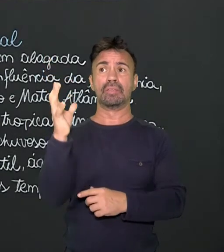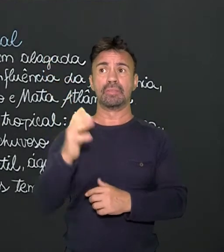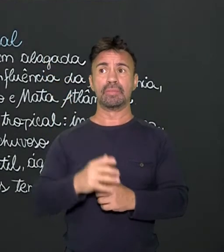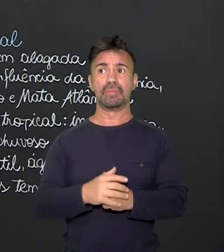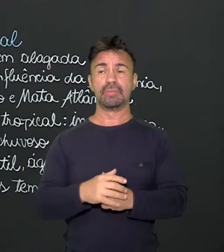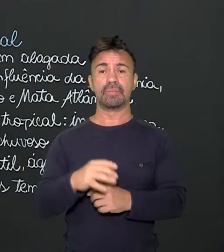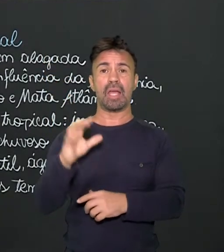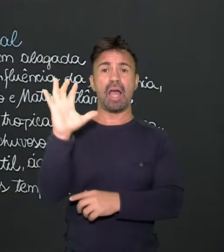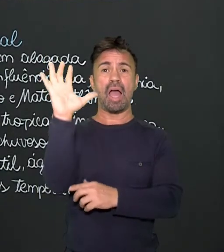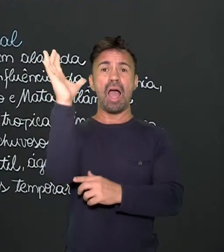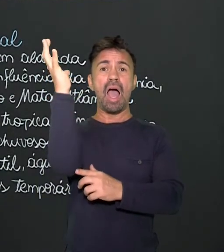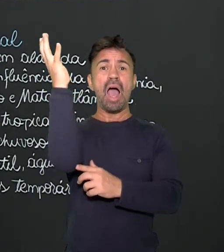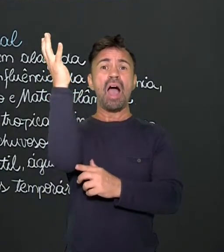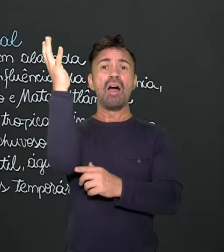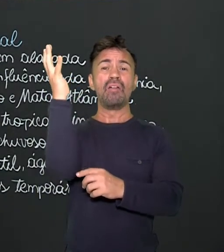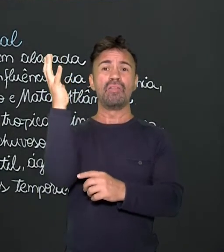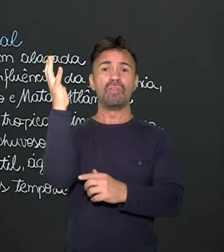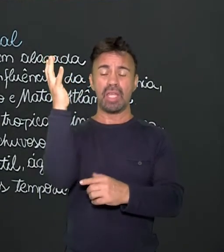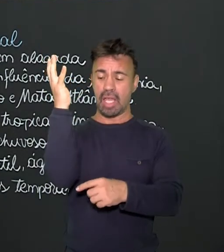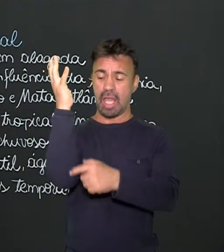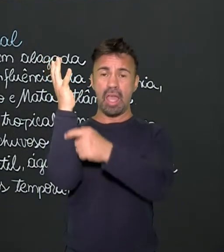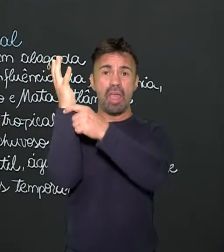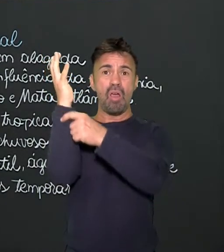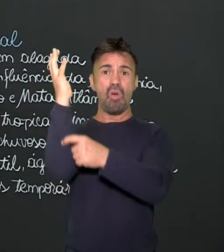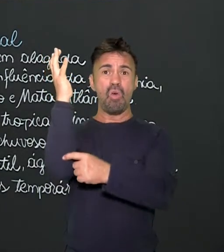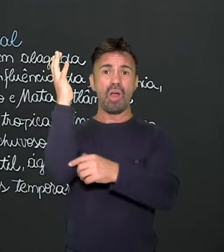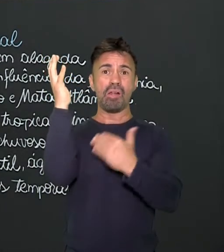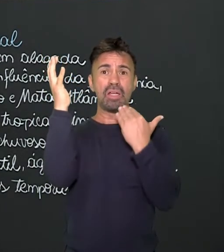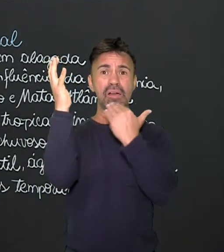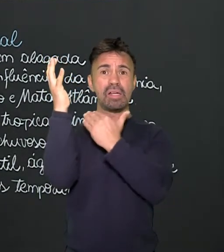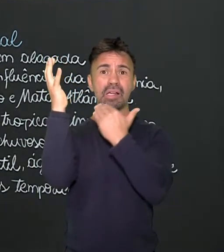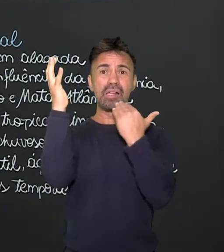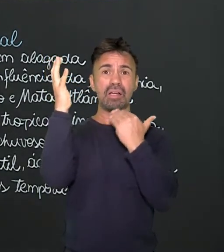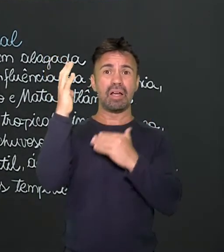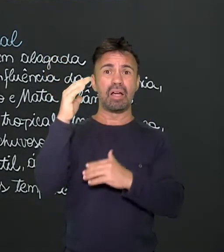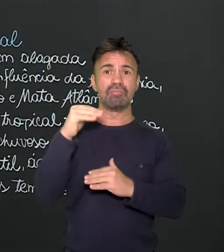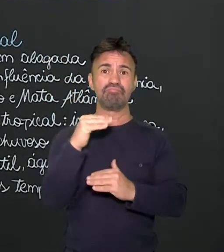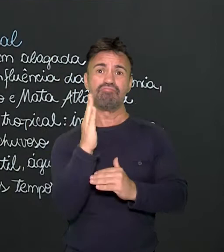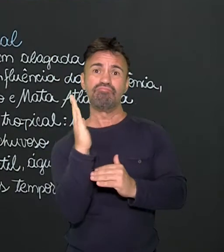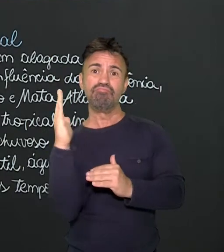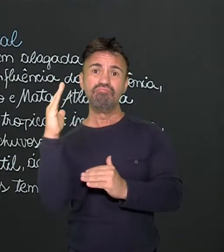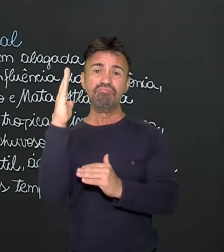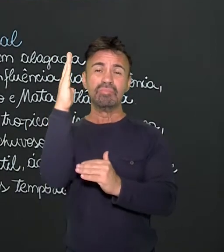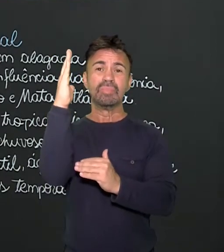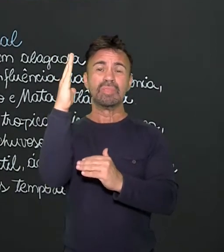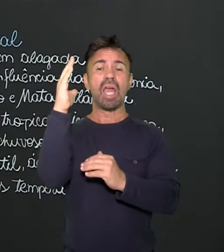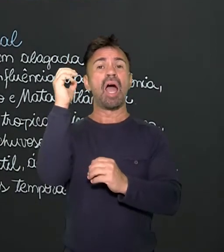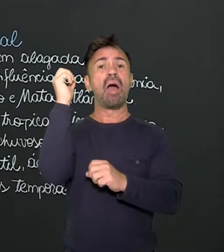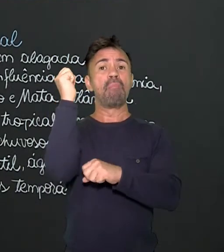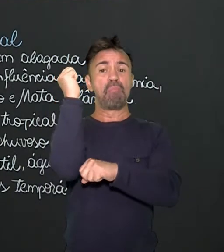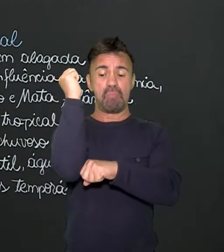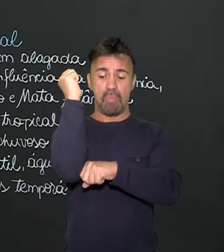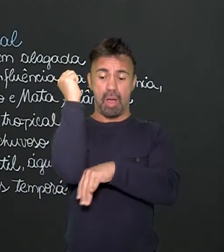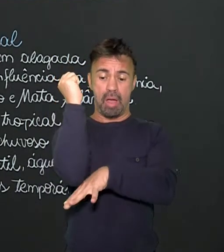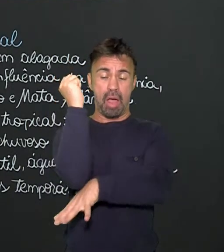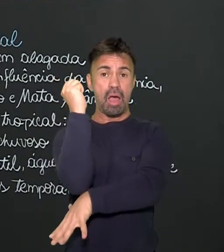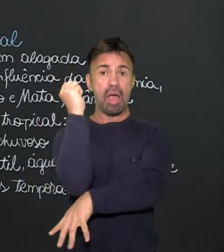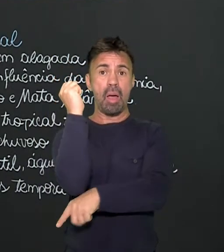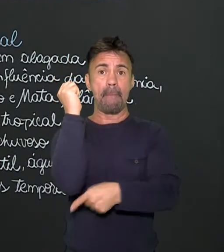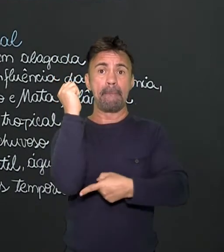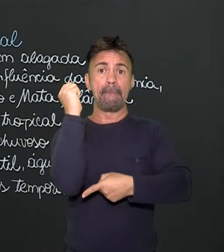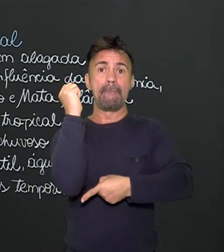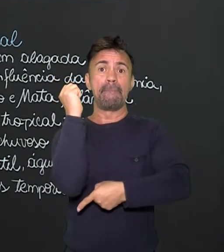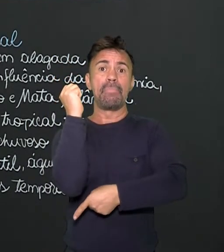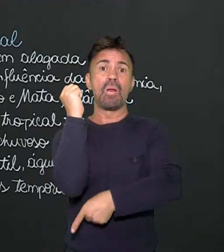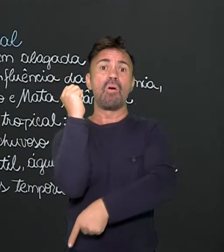aqui nesse esquema, são árvores características, com esse caule torto. Elas têm raízes muito profundas que se